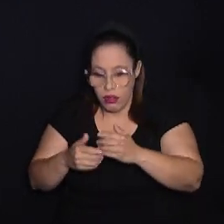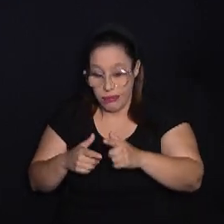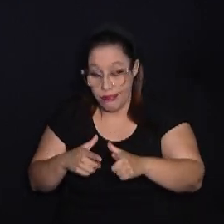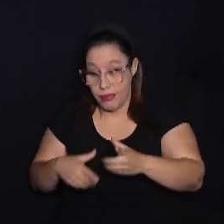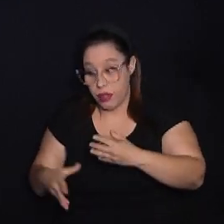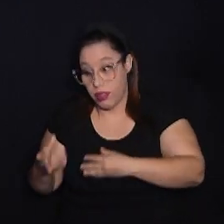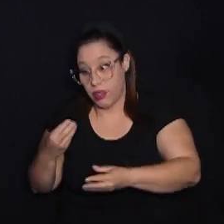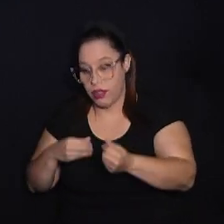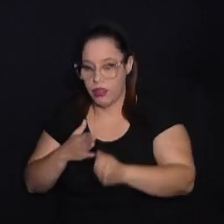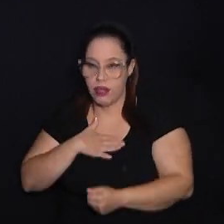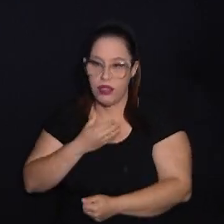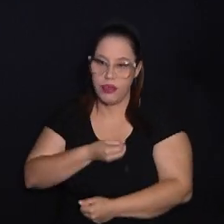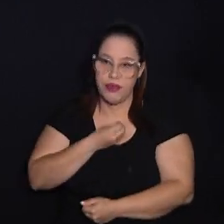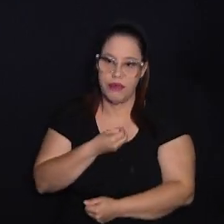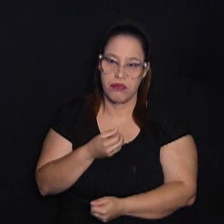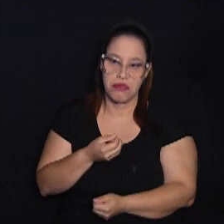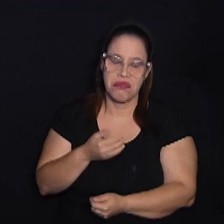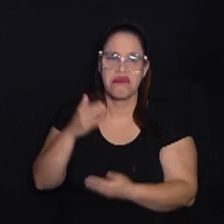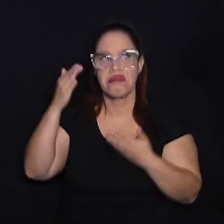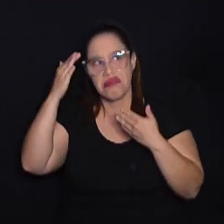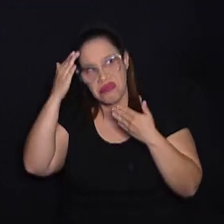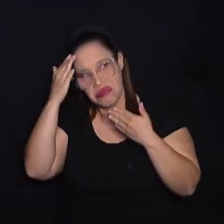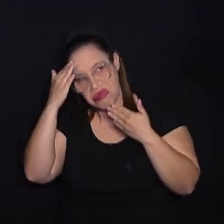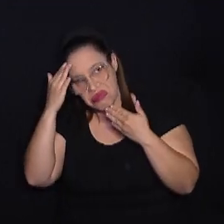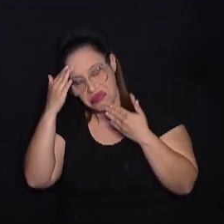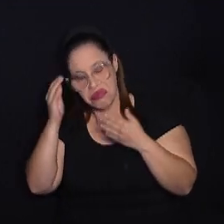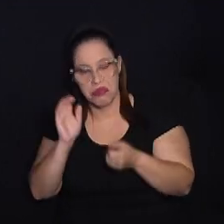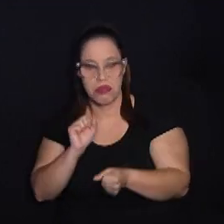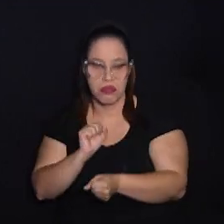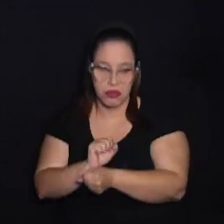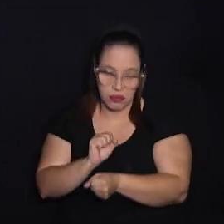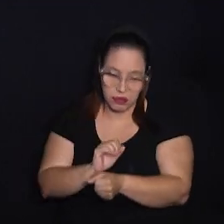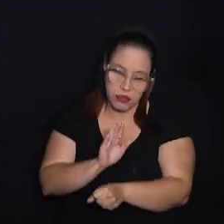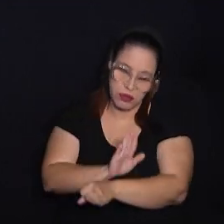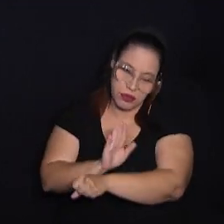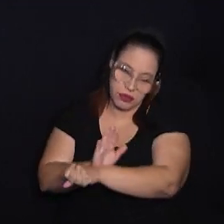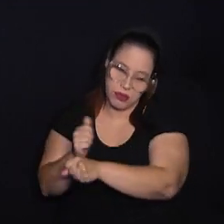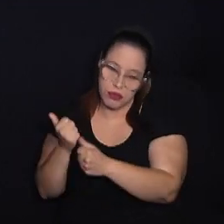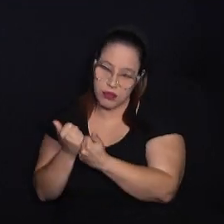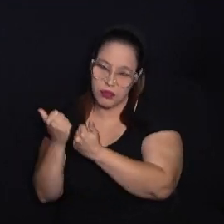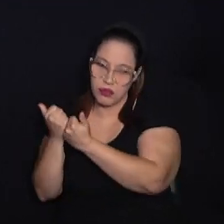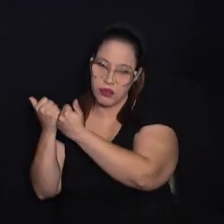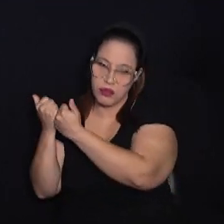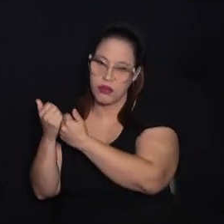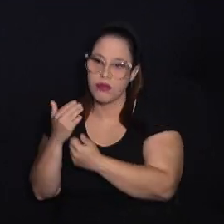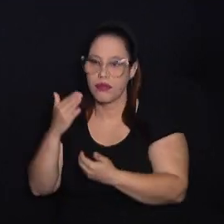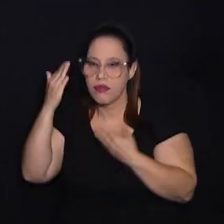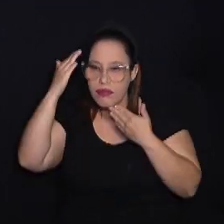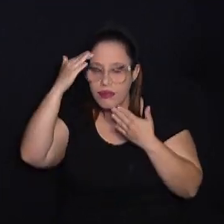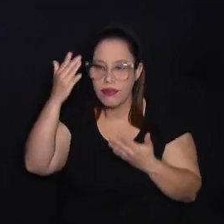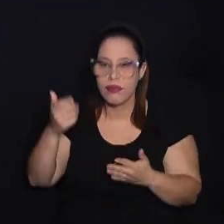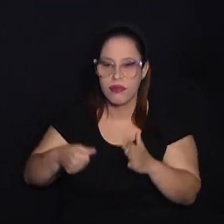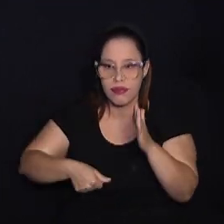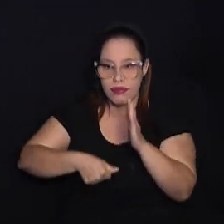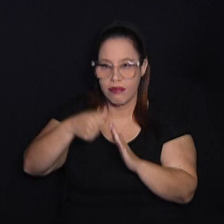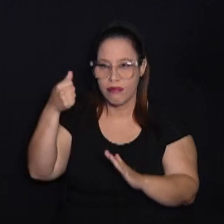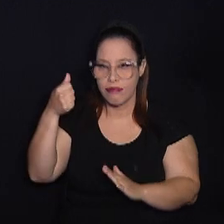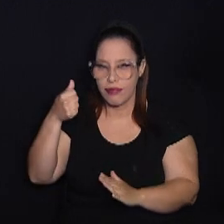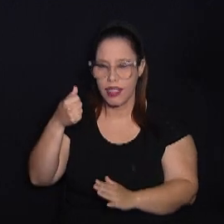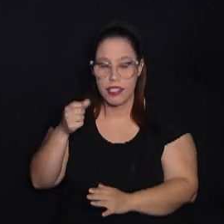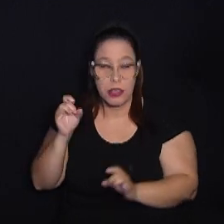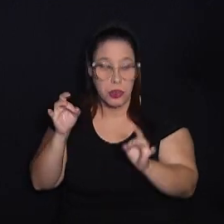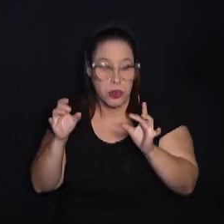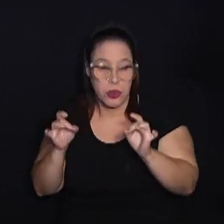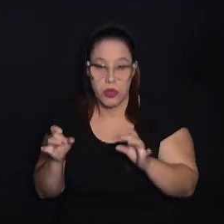vida, sempre me compreendendo e apoiando. E agradeço, mais que em